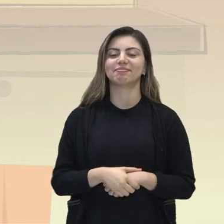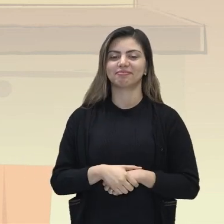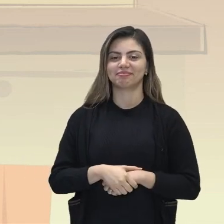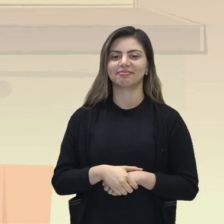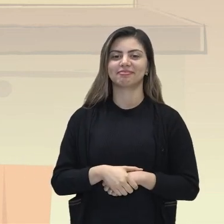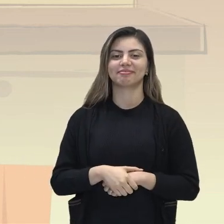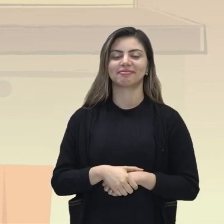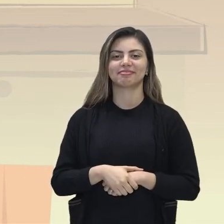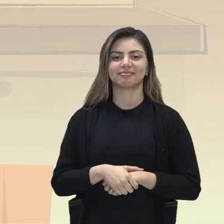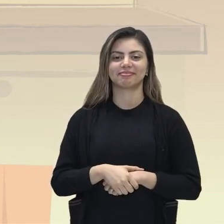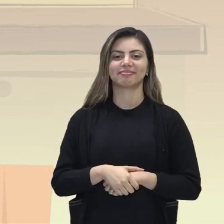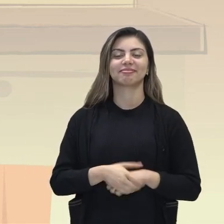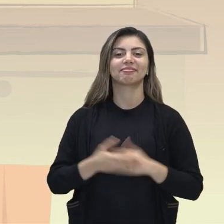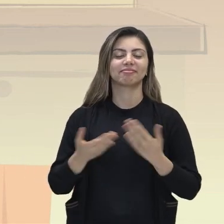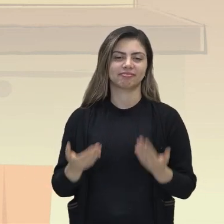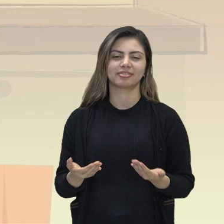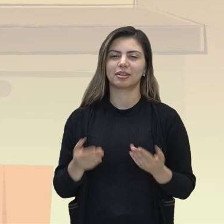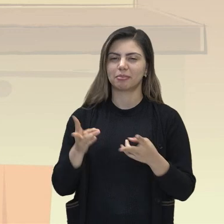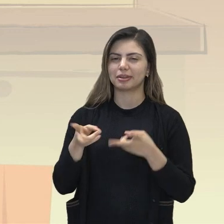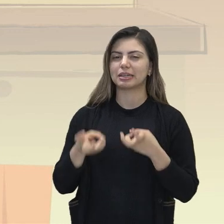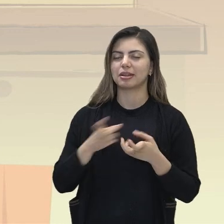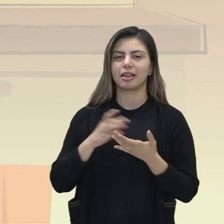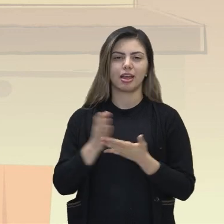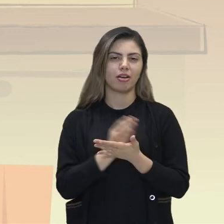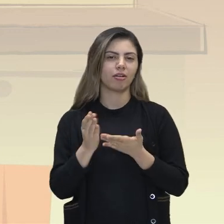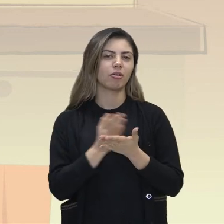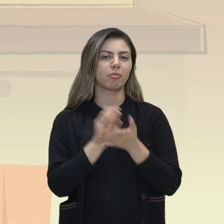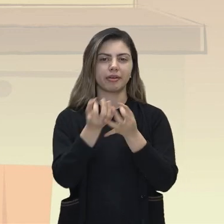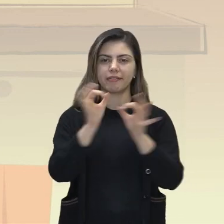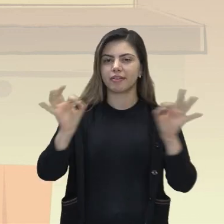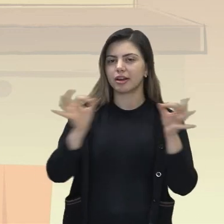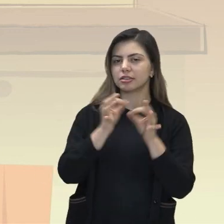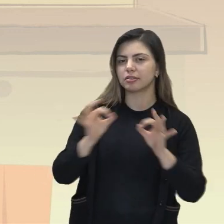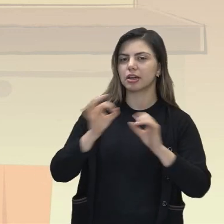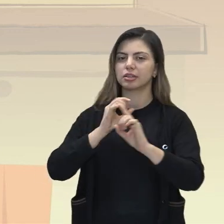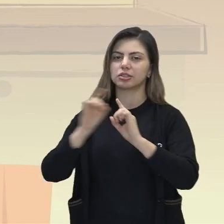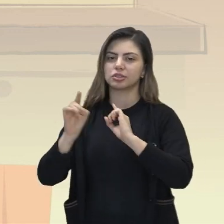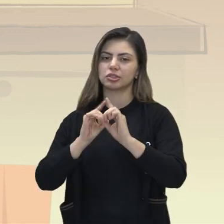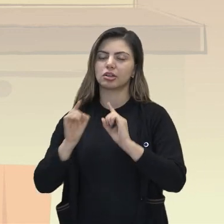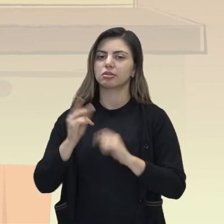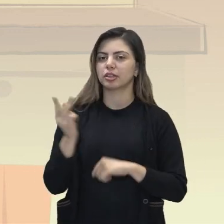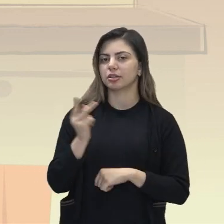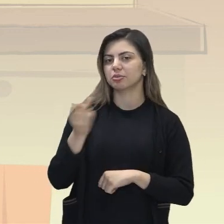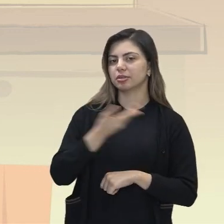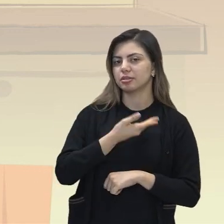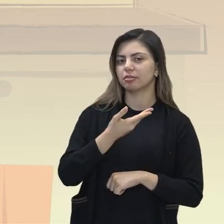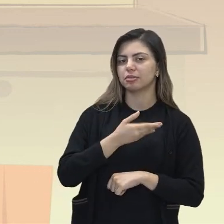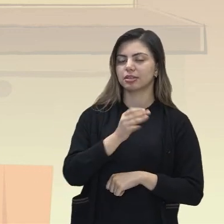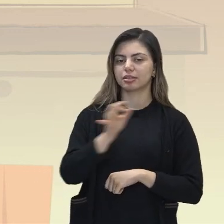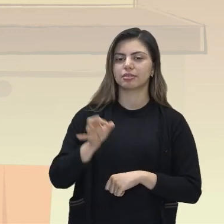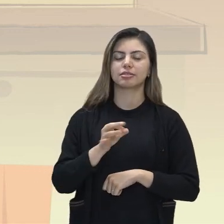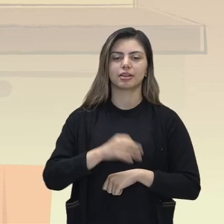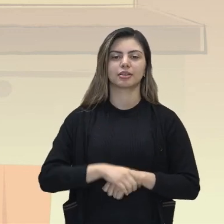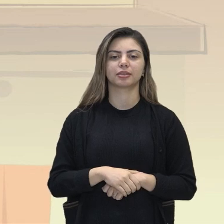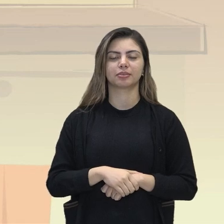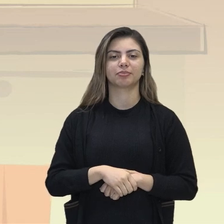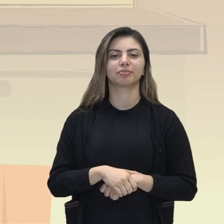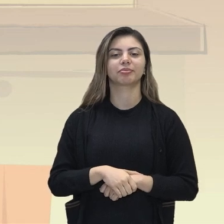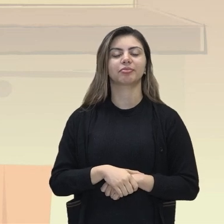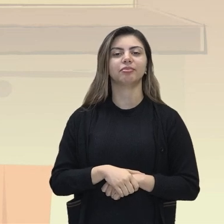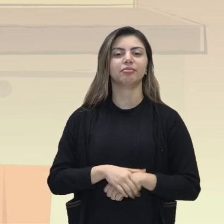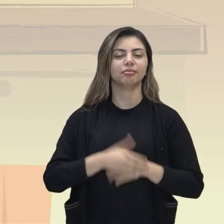vimos aí algumas frases das amigas usando some e o any. E nós vamos